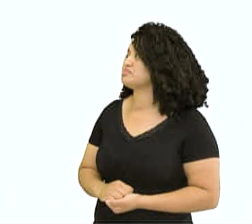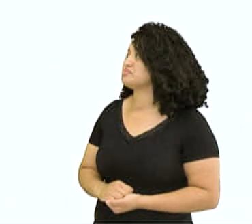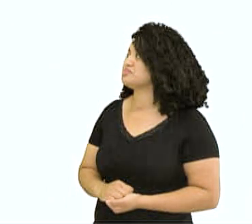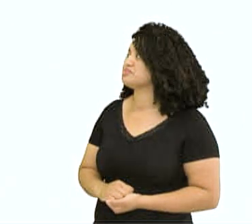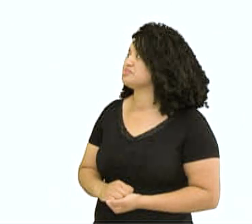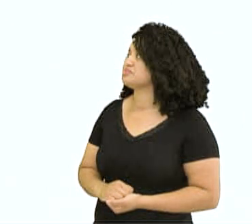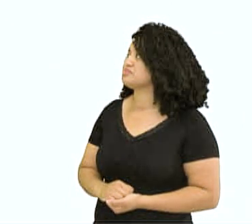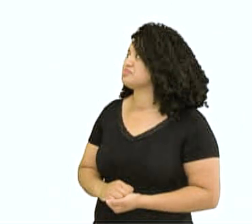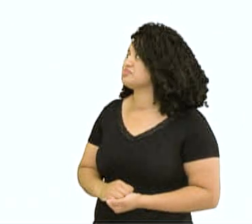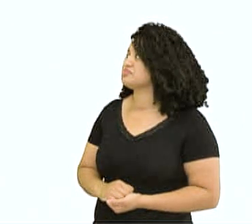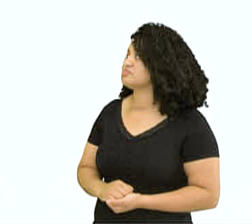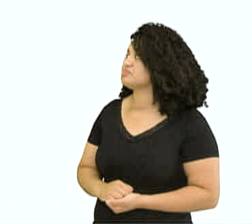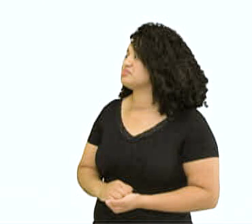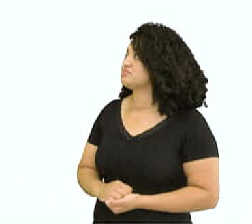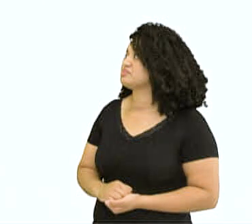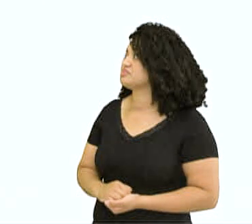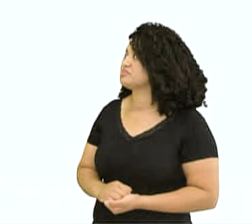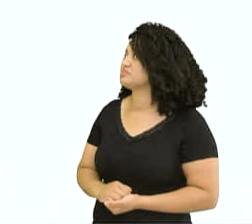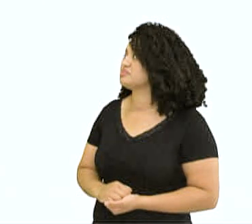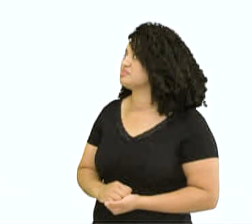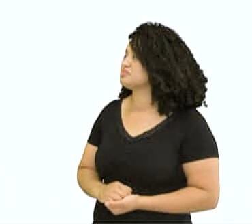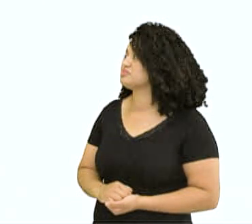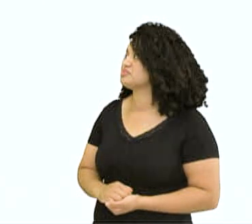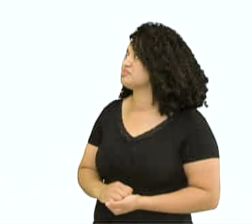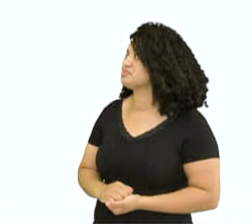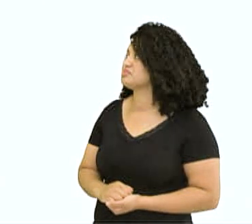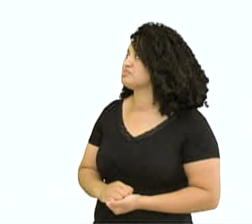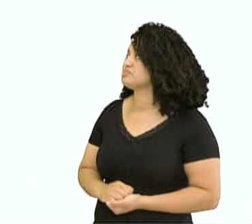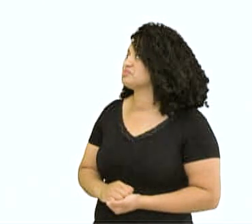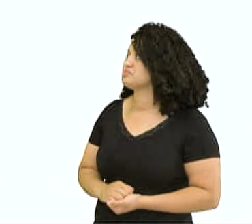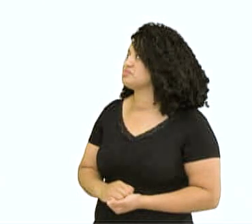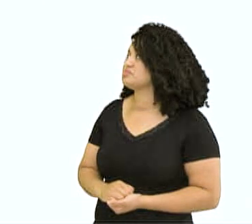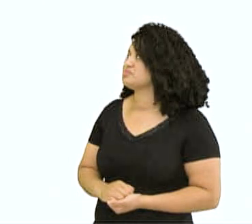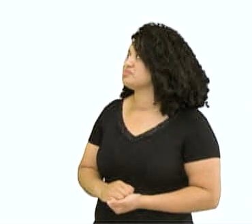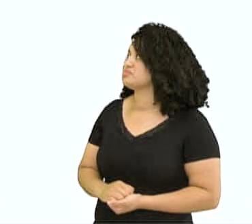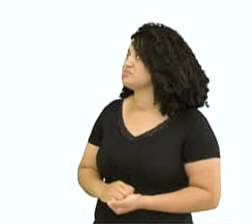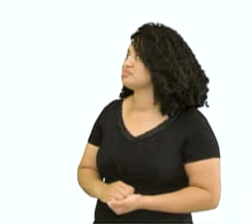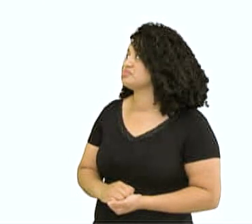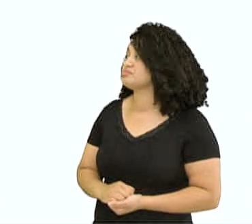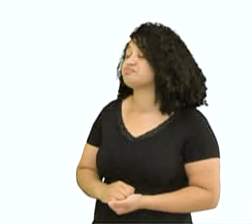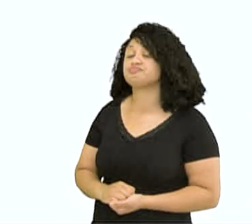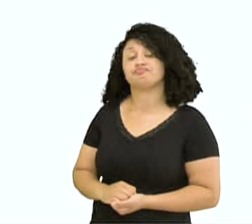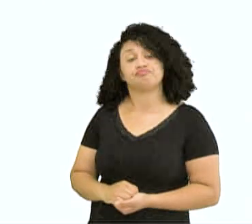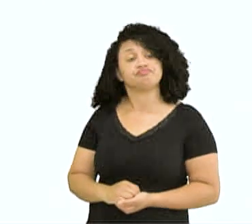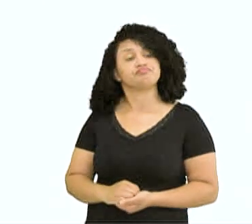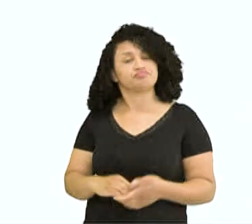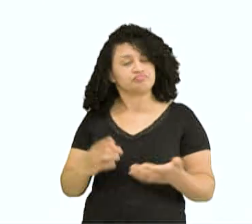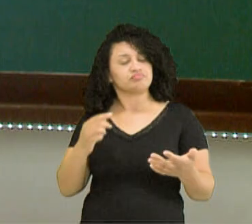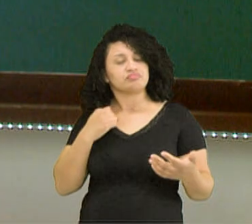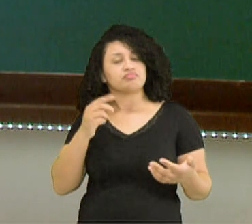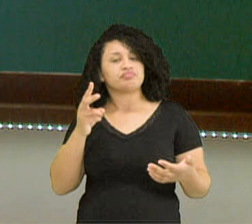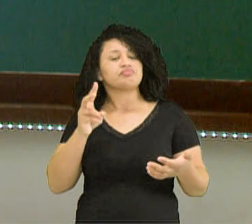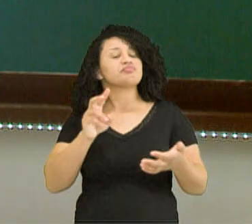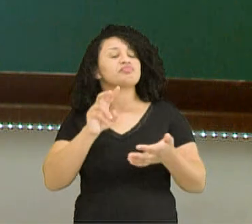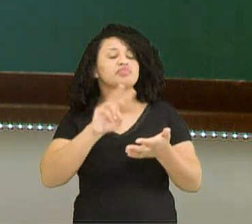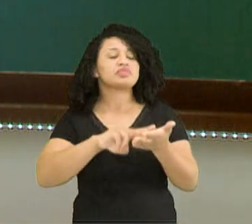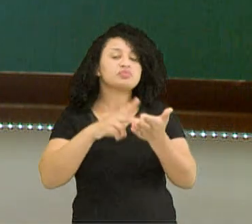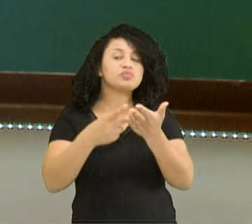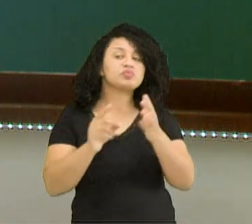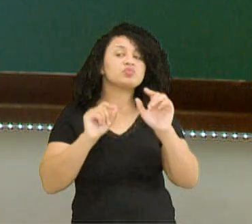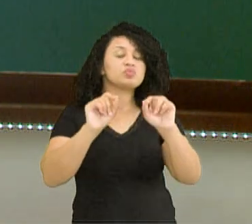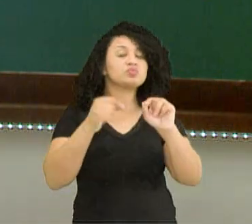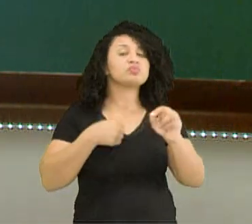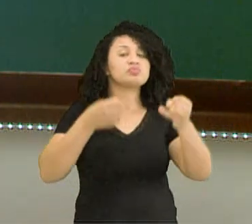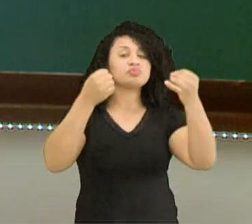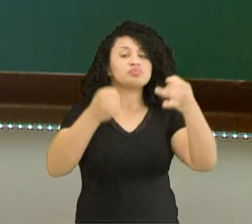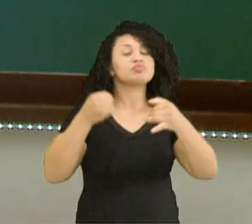don't just want to talk about it, but make sure it is tangible. Então ela diz no discurso que ela quer